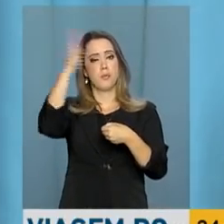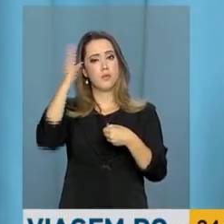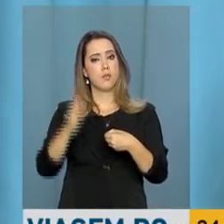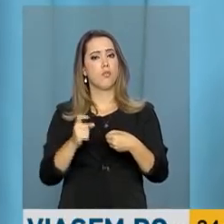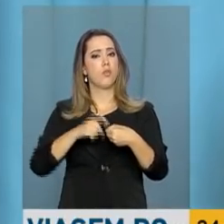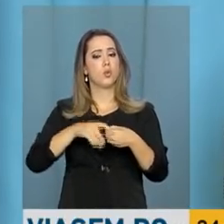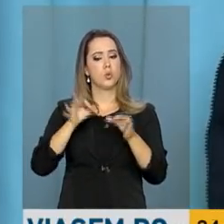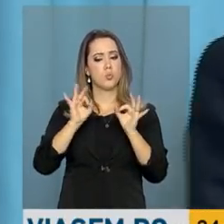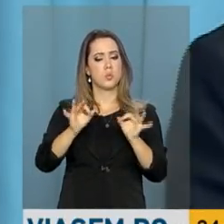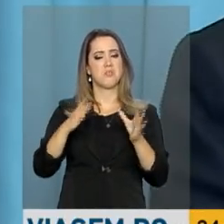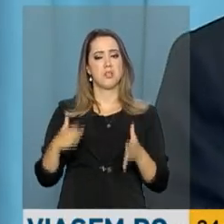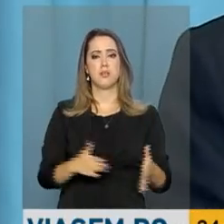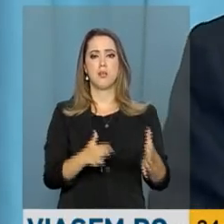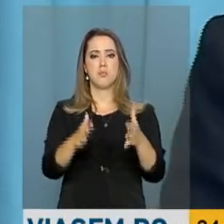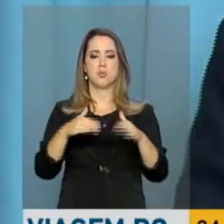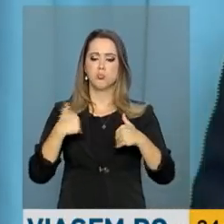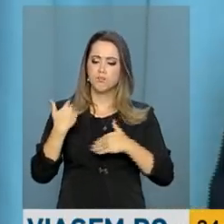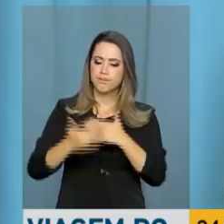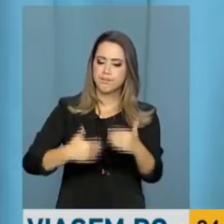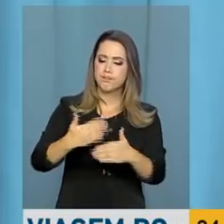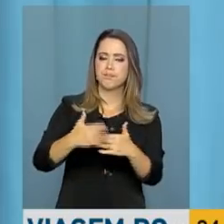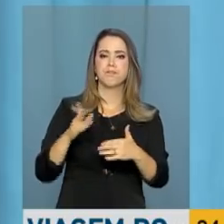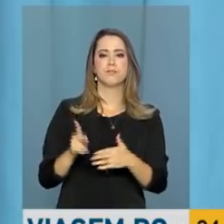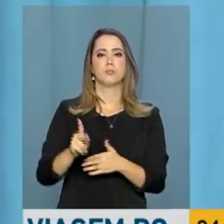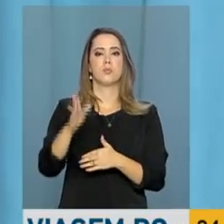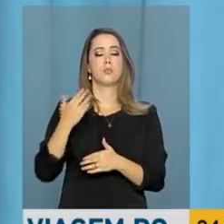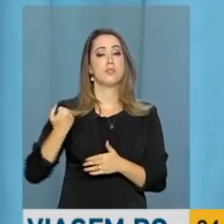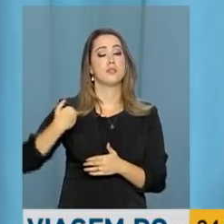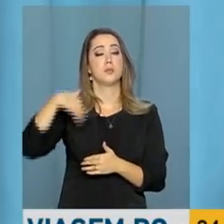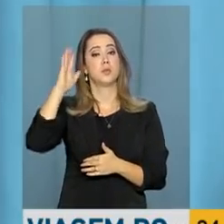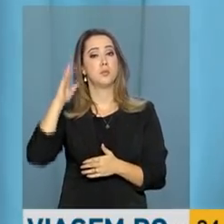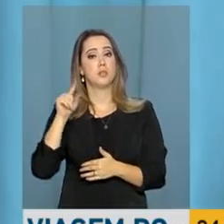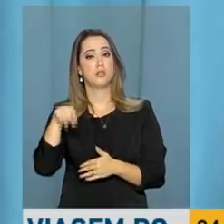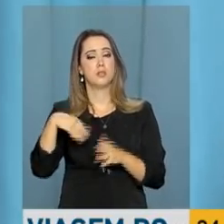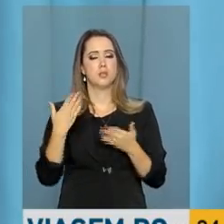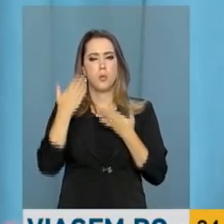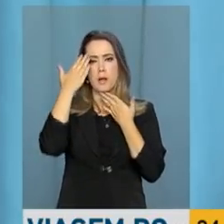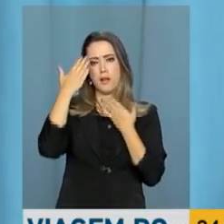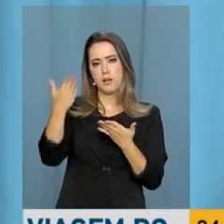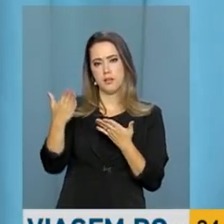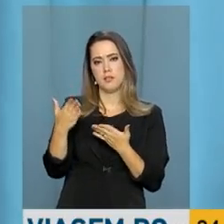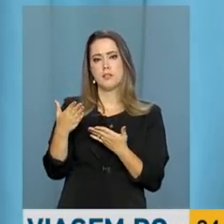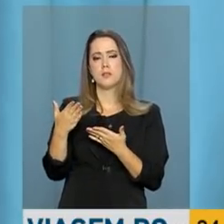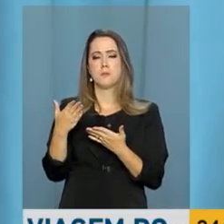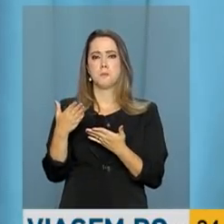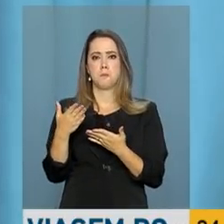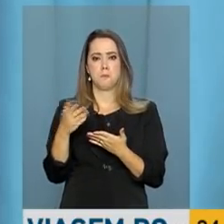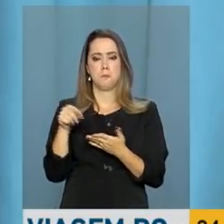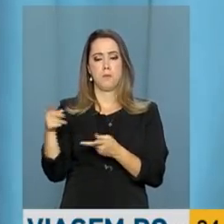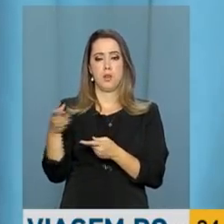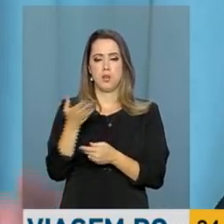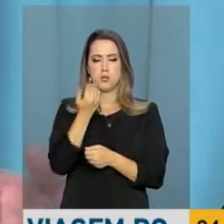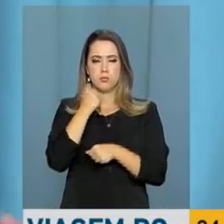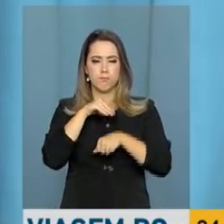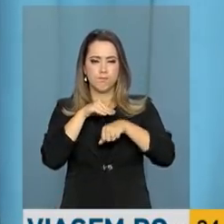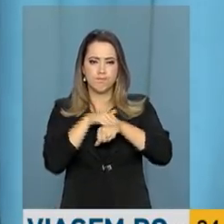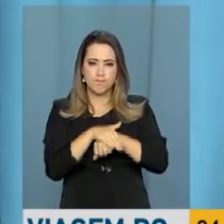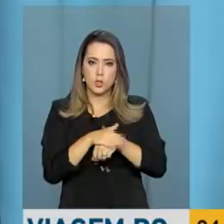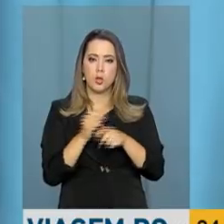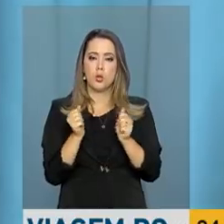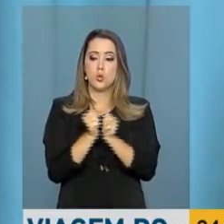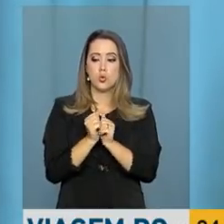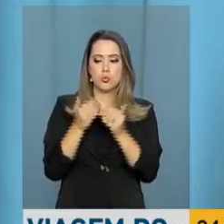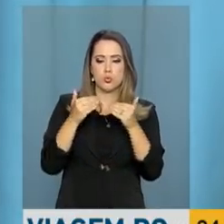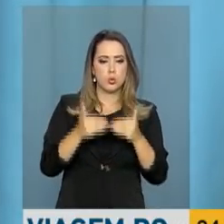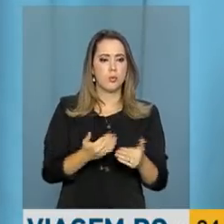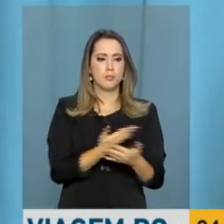para ficar e prosperar cada vez mais. Por isso que, ao agradecer a gentileza deste jantar, a presença de